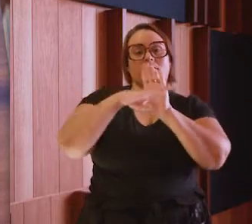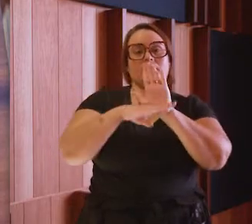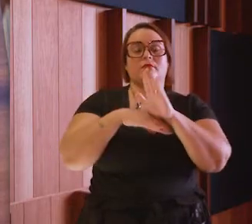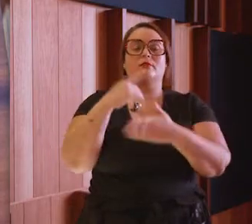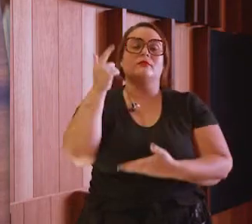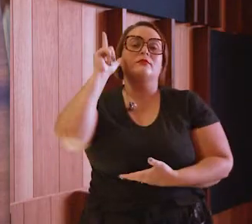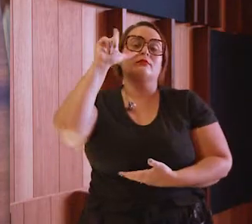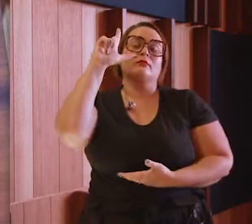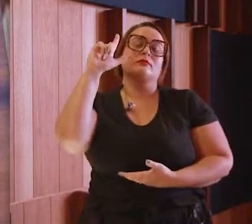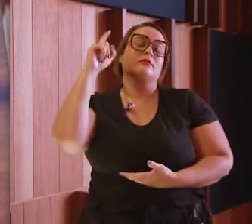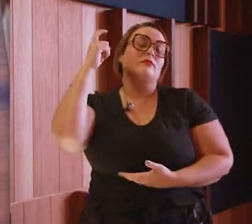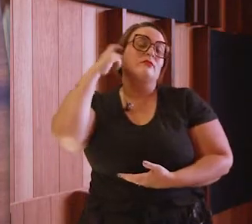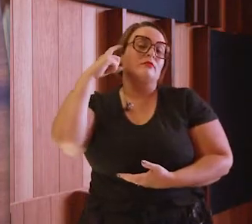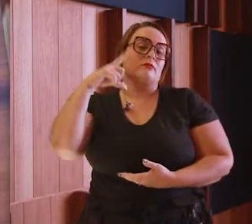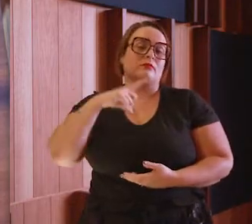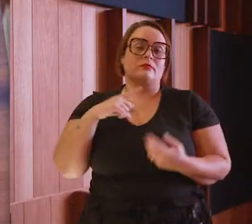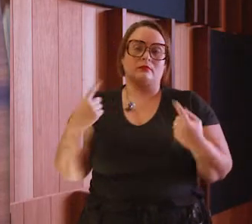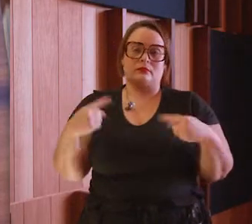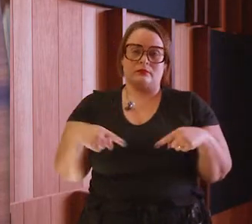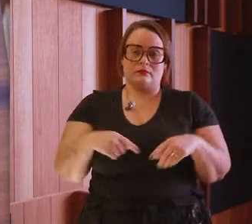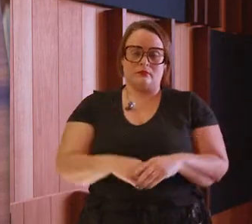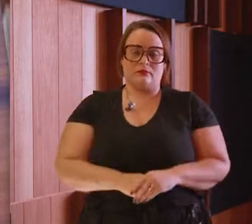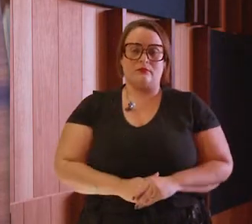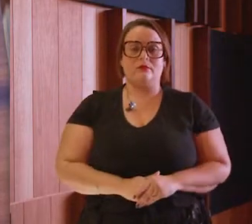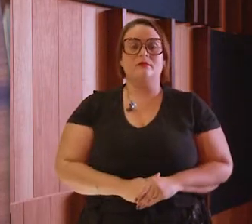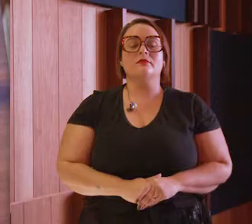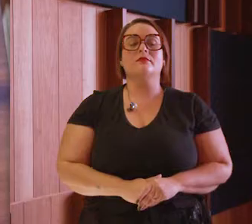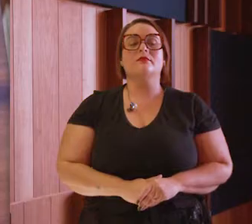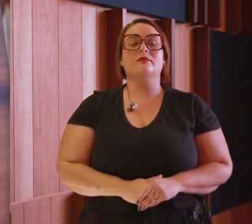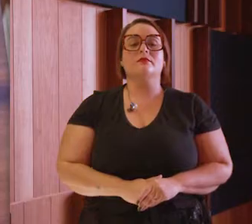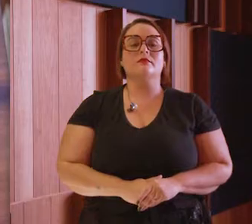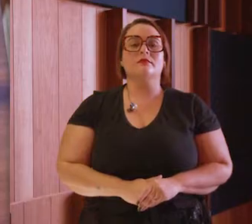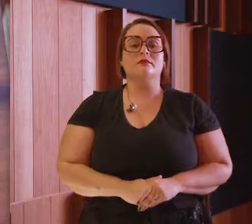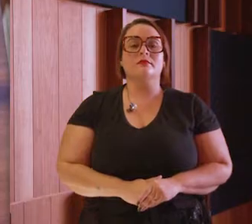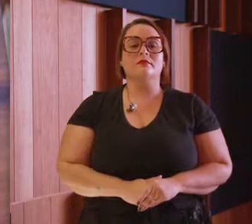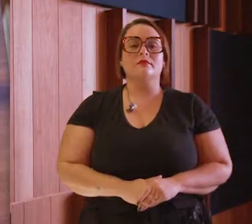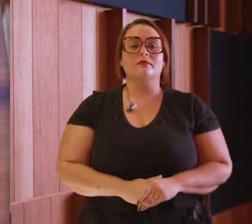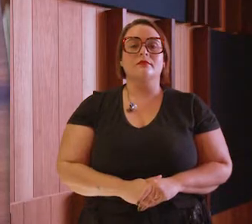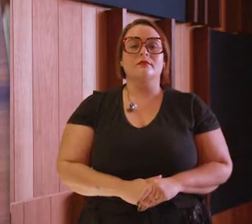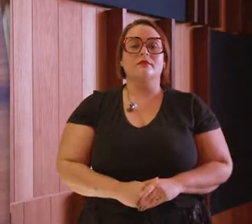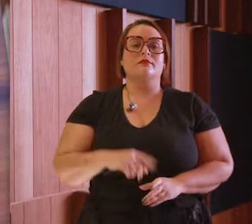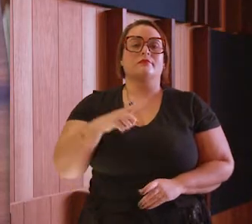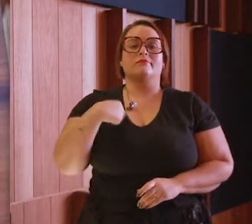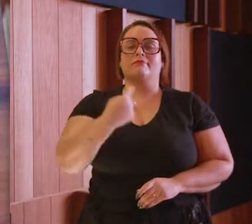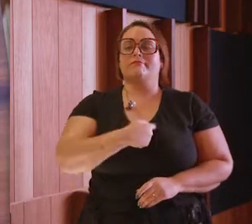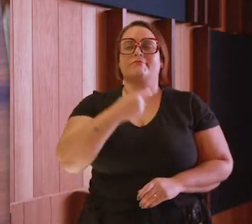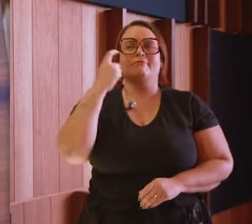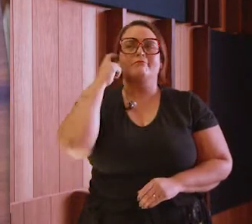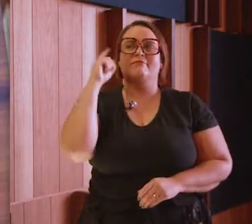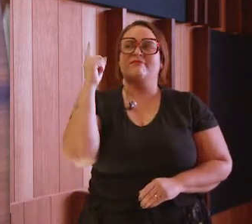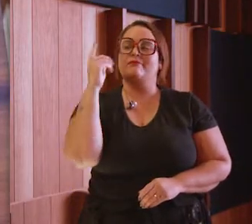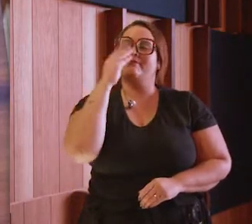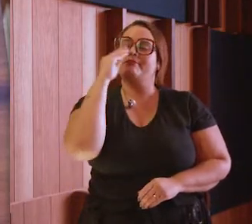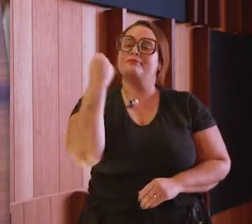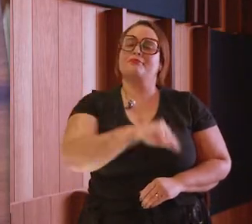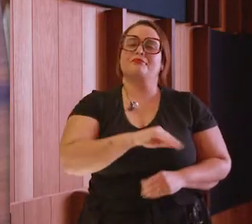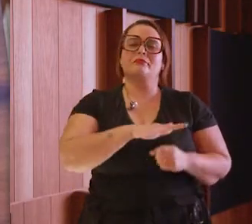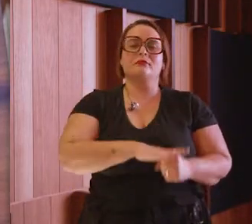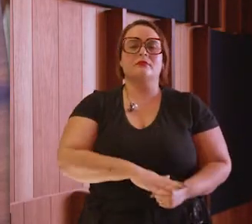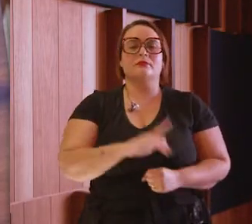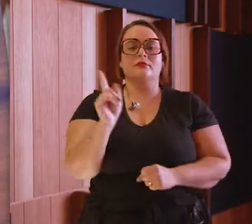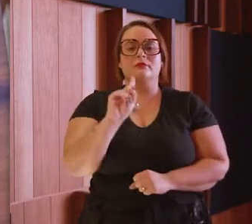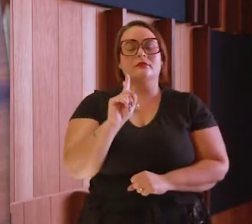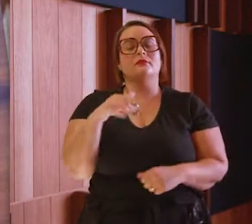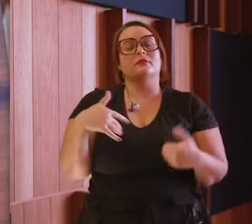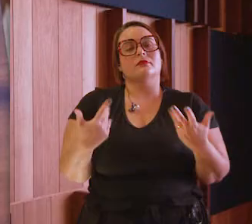outro desafio. E, pessoal, não vamos subestimar, embora algo não